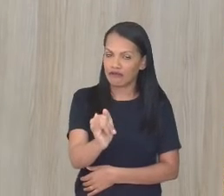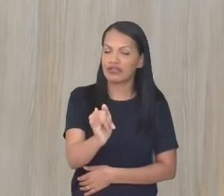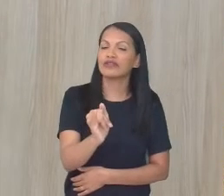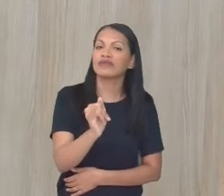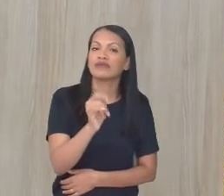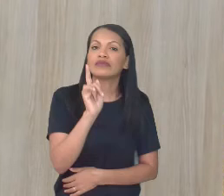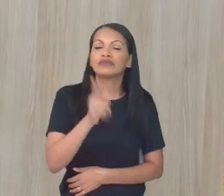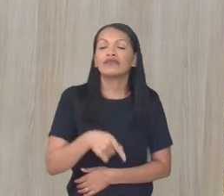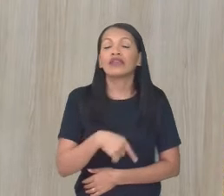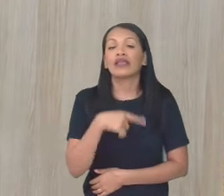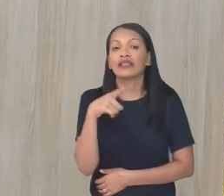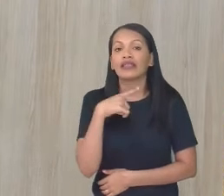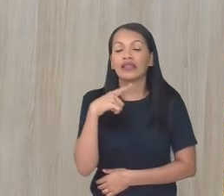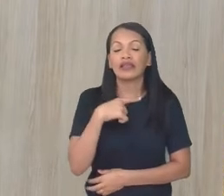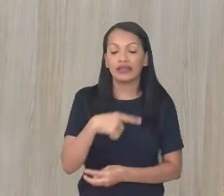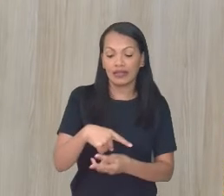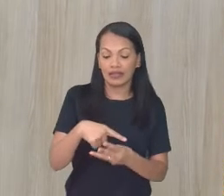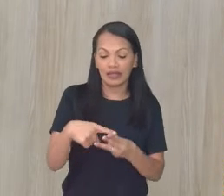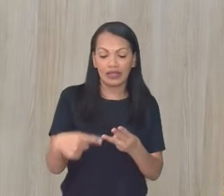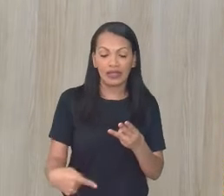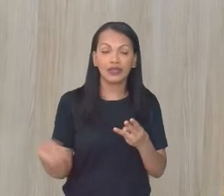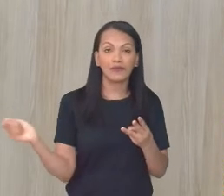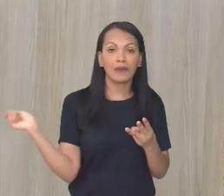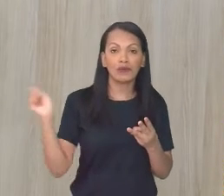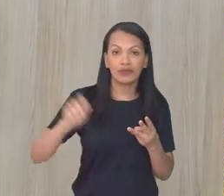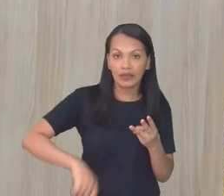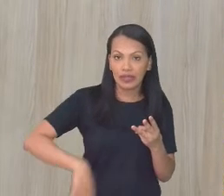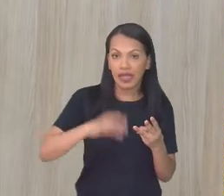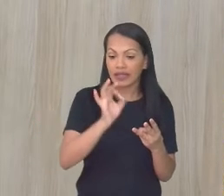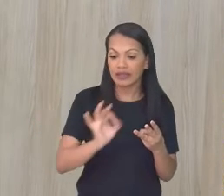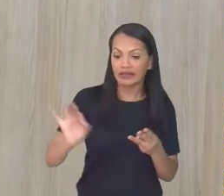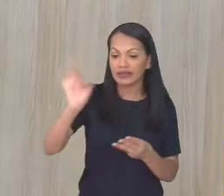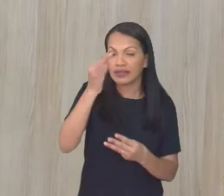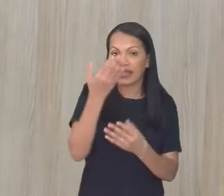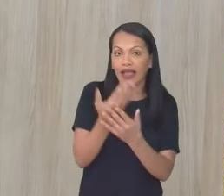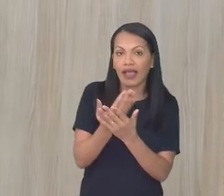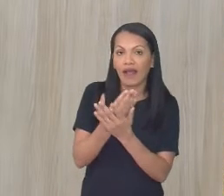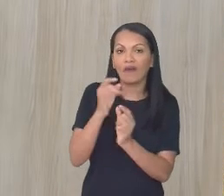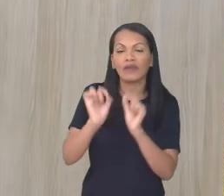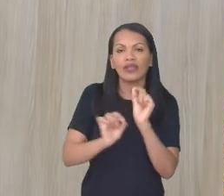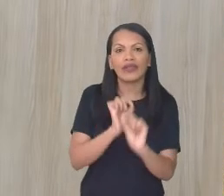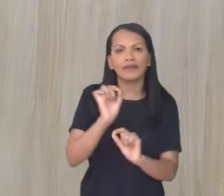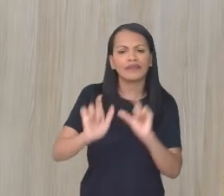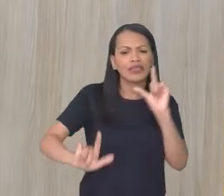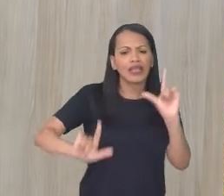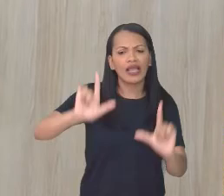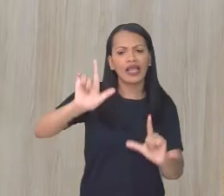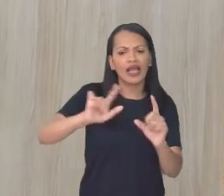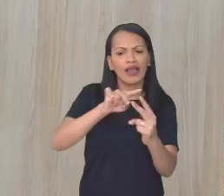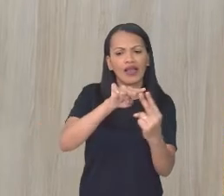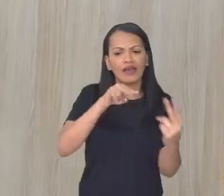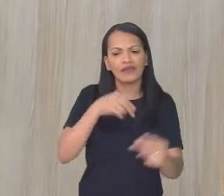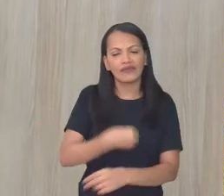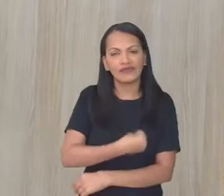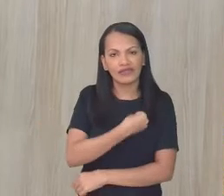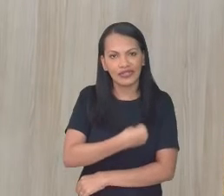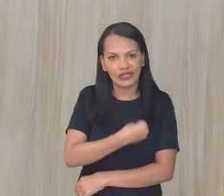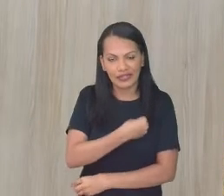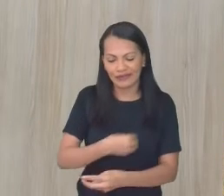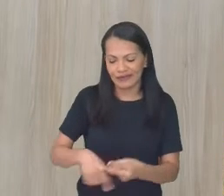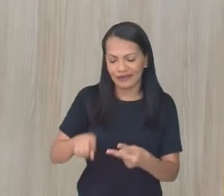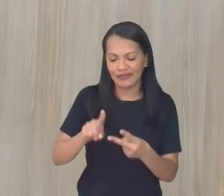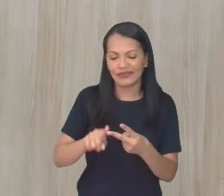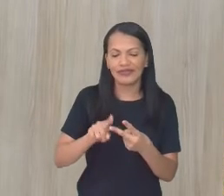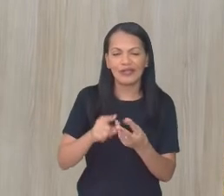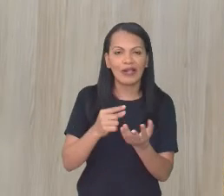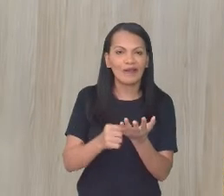né, de acessar essa aula, que é pela TV, ao vivo, pelo aplicativo